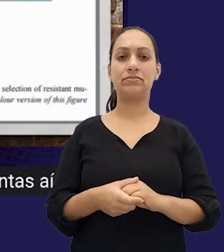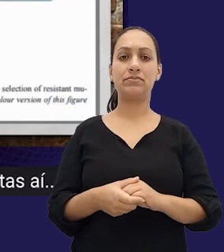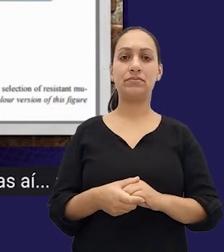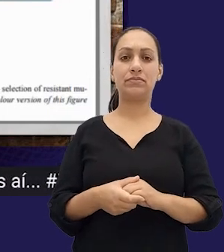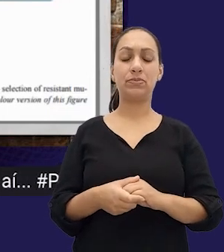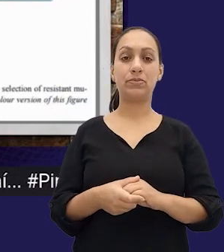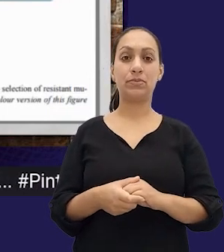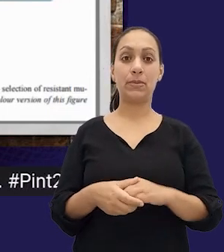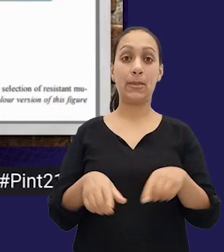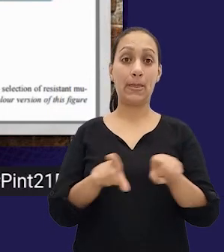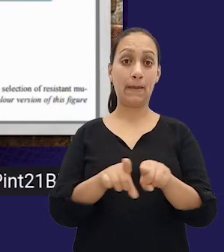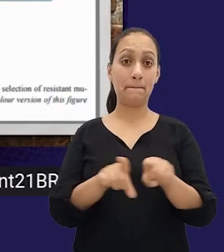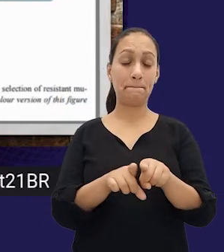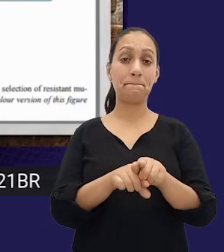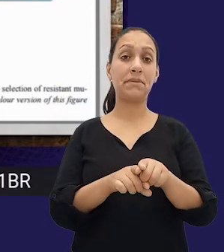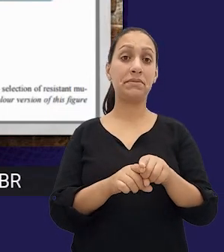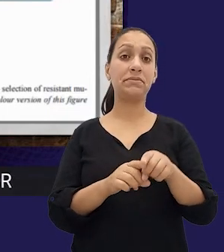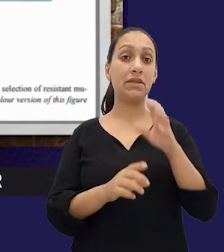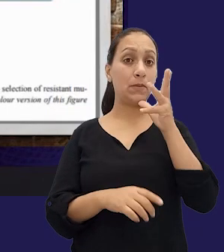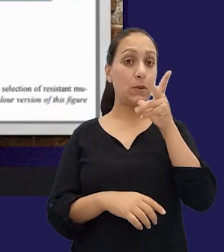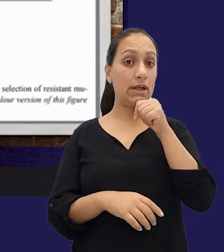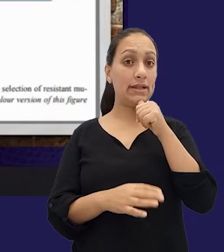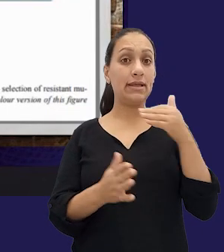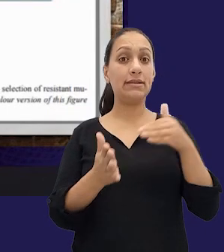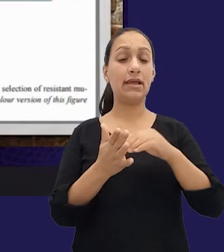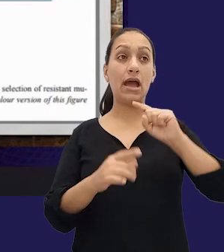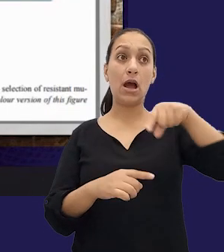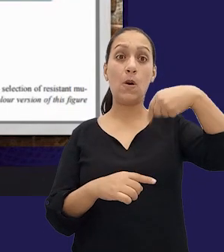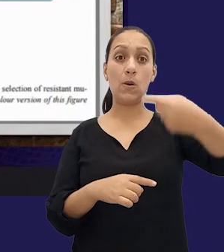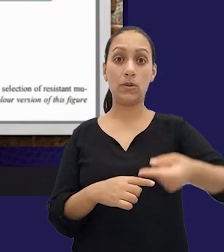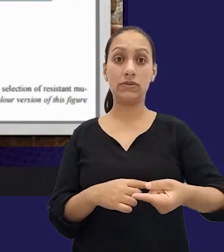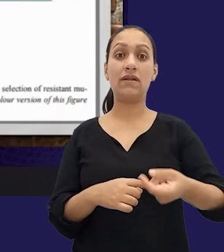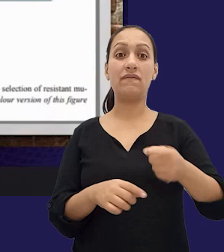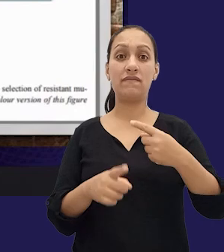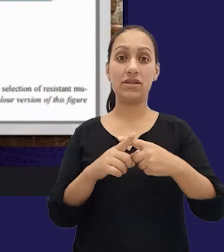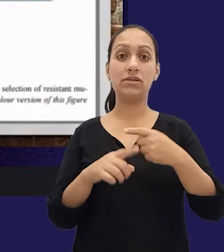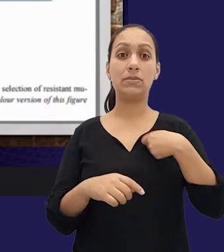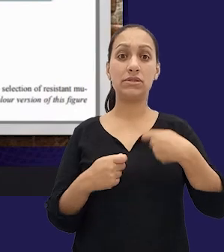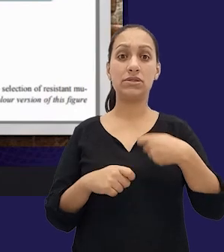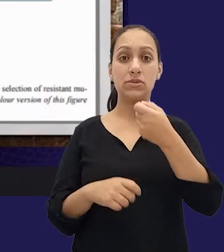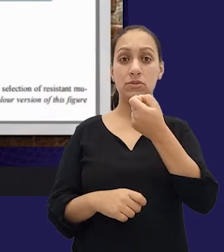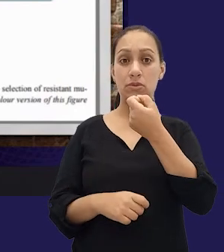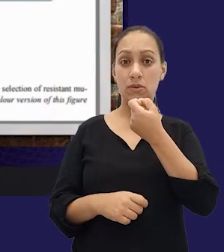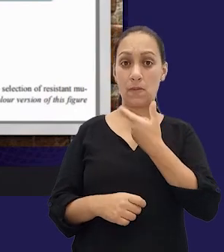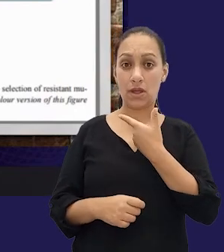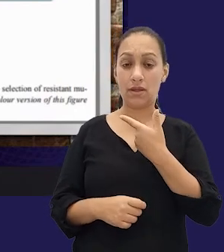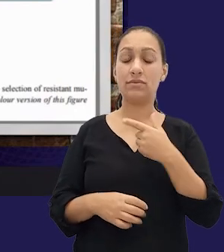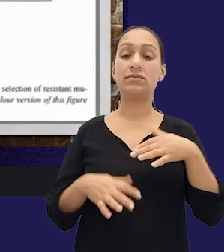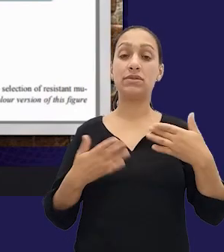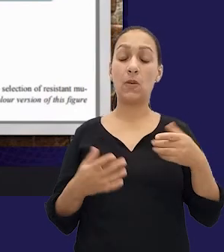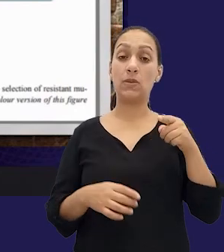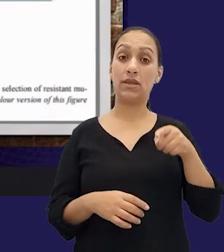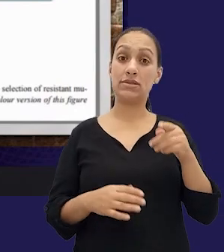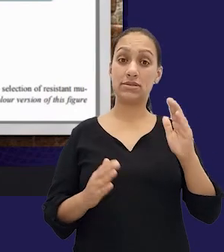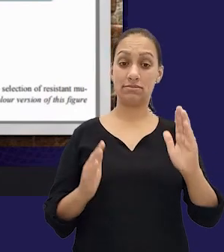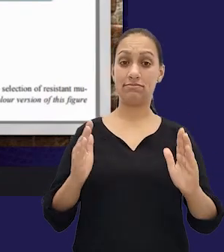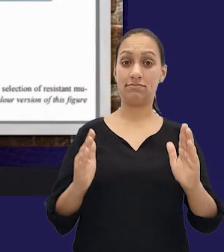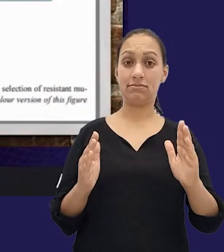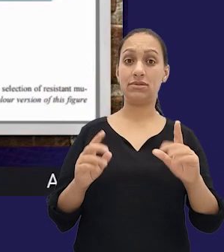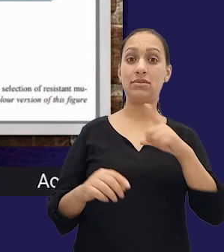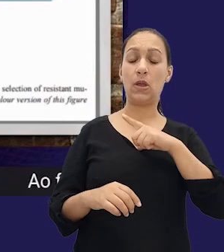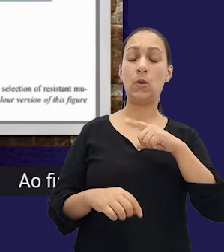tá? Também prolongadas até a próxima dose. E nessa janela, eu vou acabar tendo